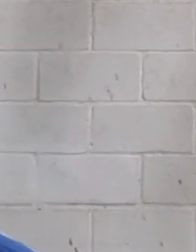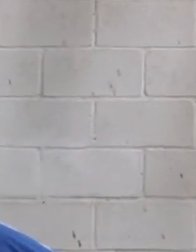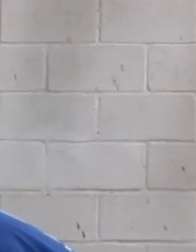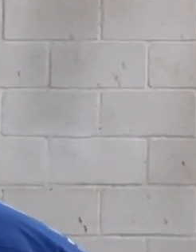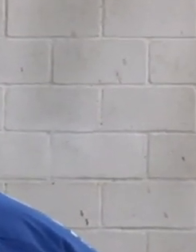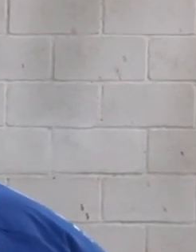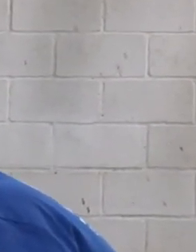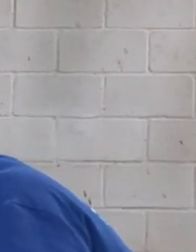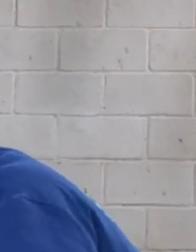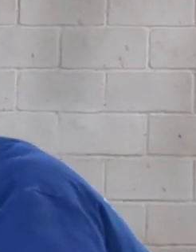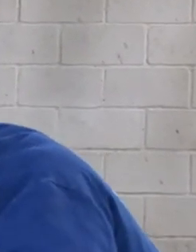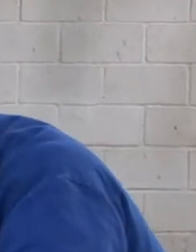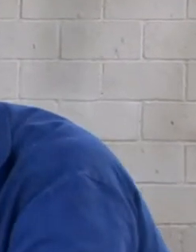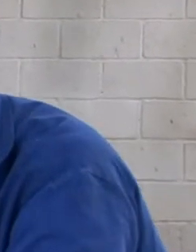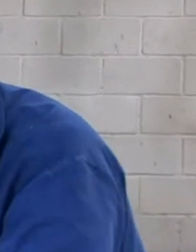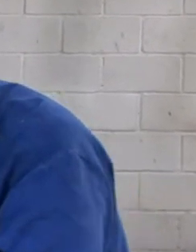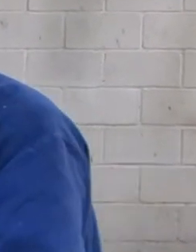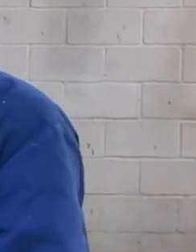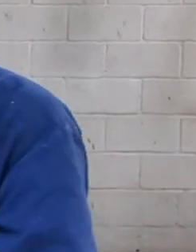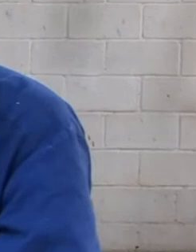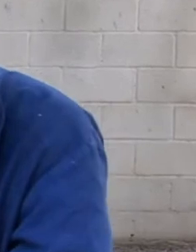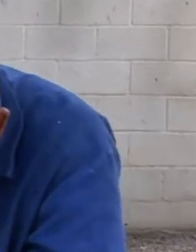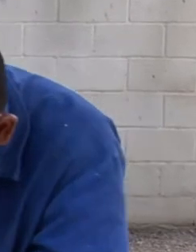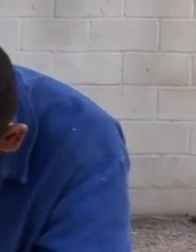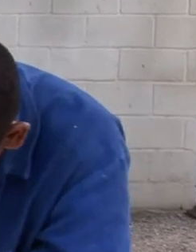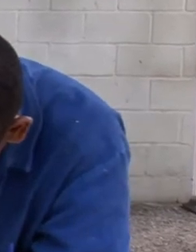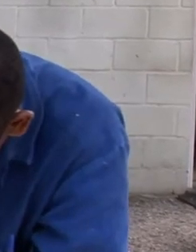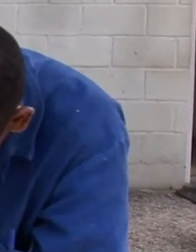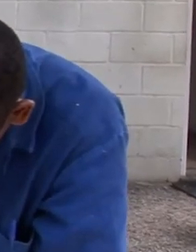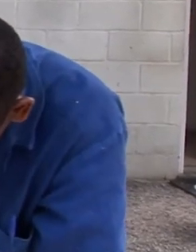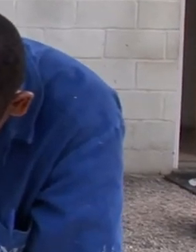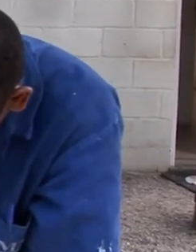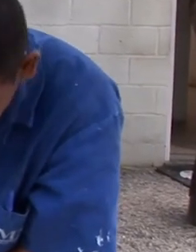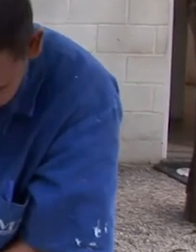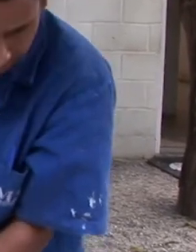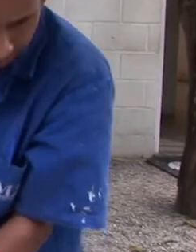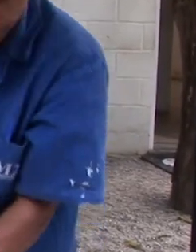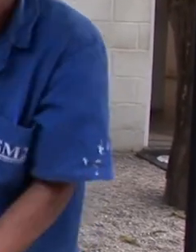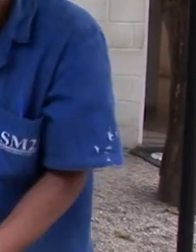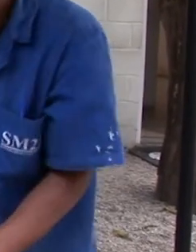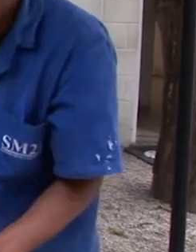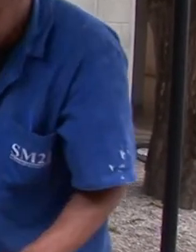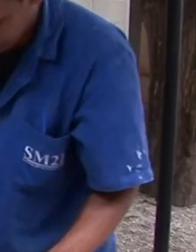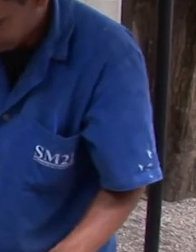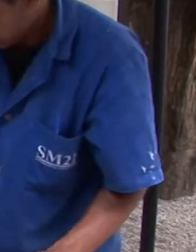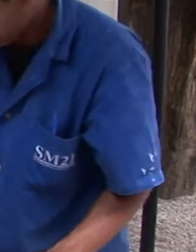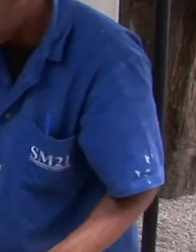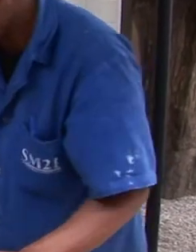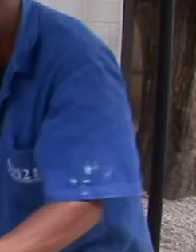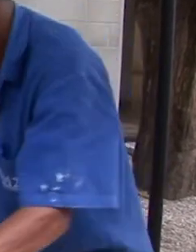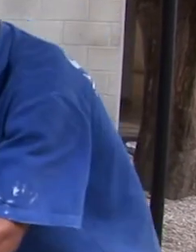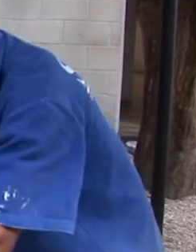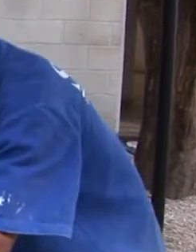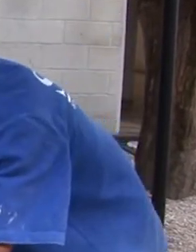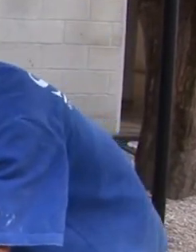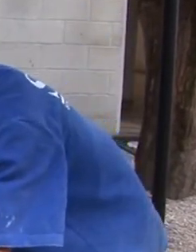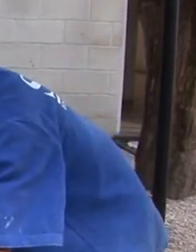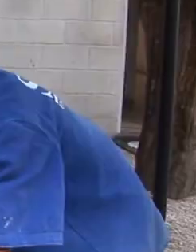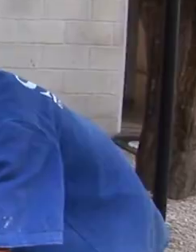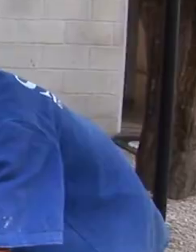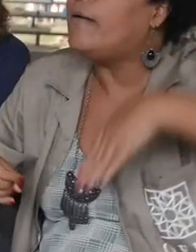Todos os cursos da Oficina Escola são estruturados nos módulos básico, específico e complementar, que